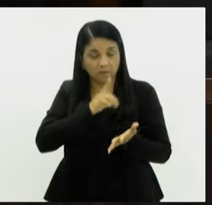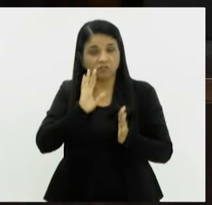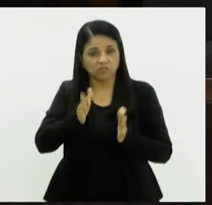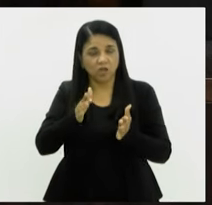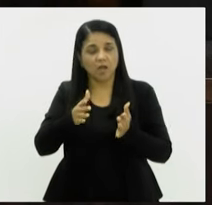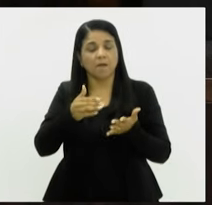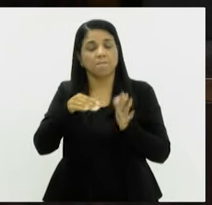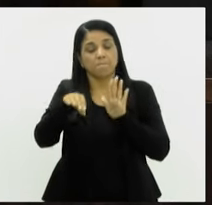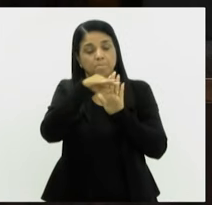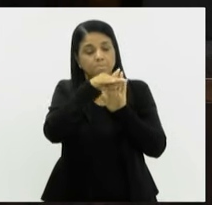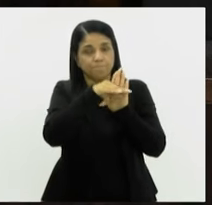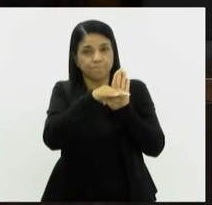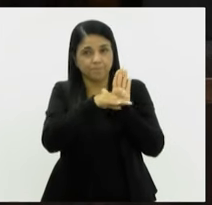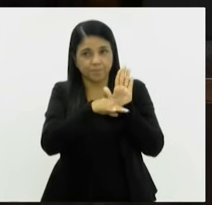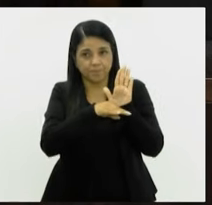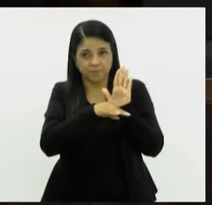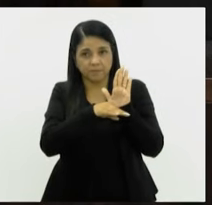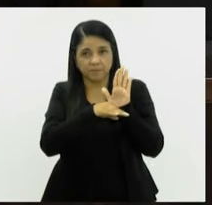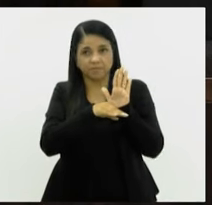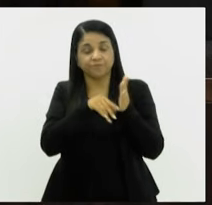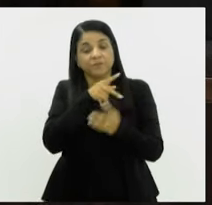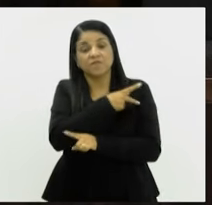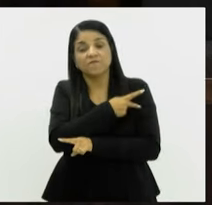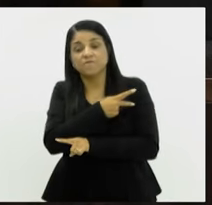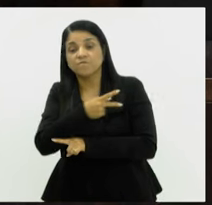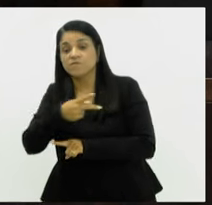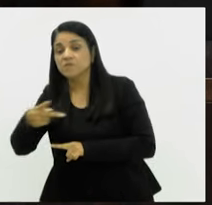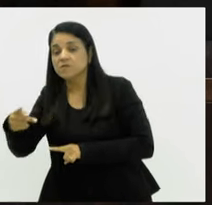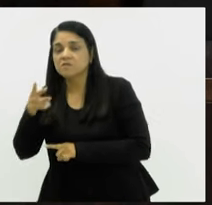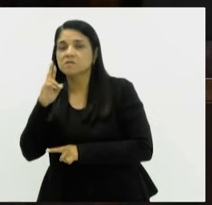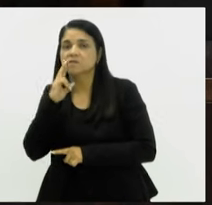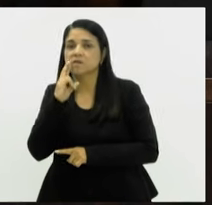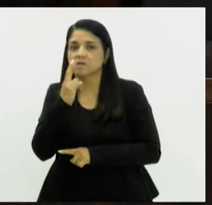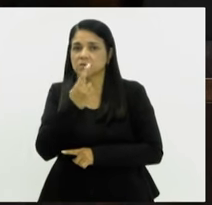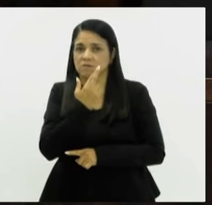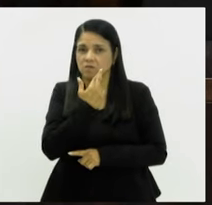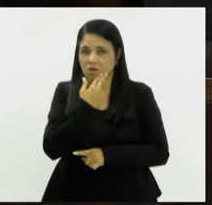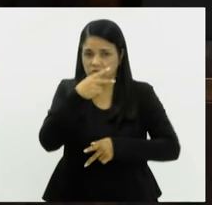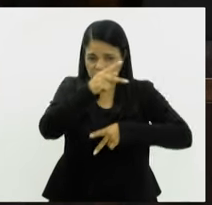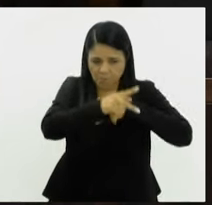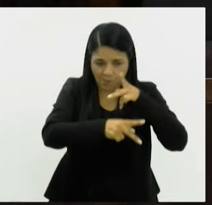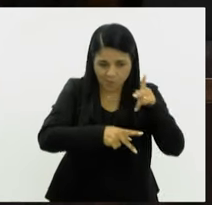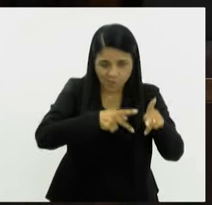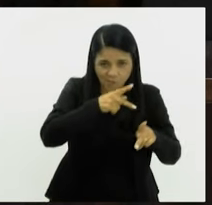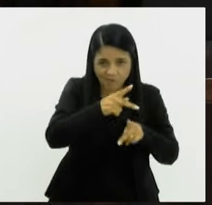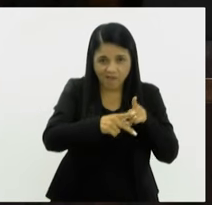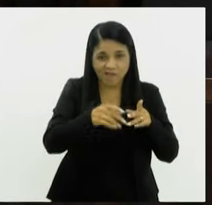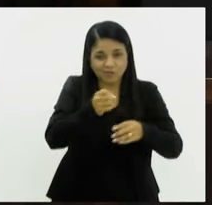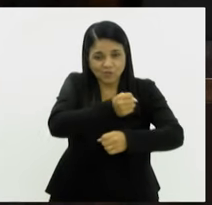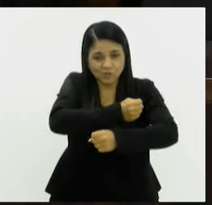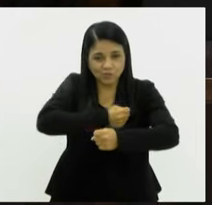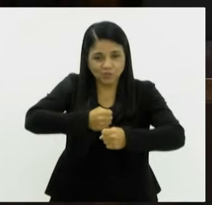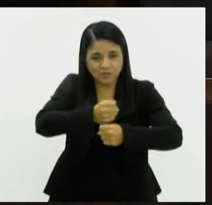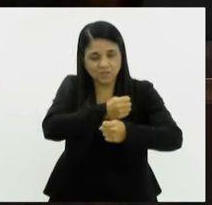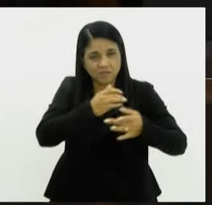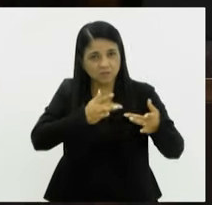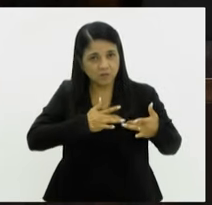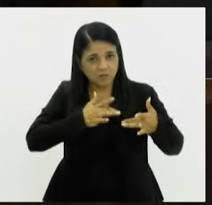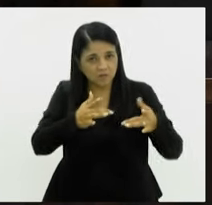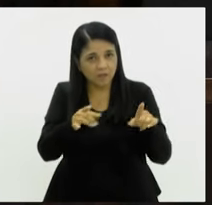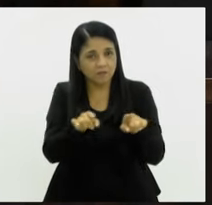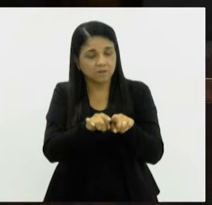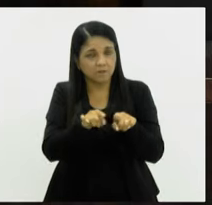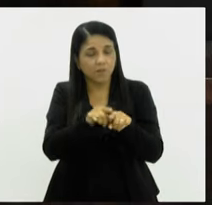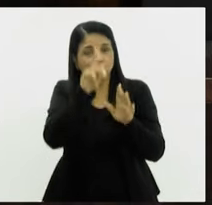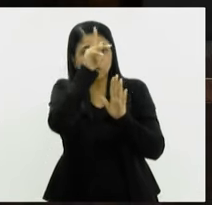tratando da pauta de visitas aos restaurantes populares, às cozinhas solidárias e